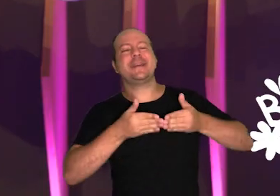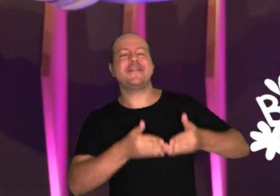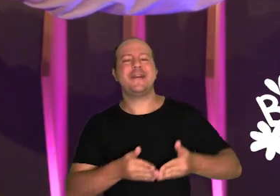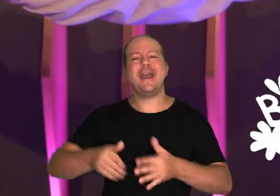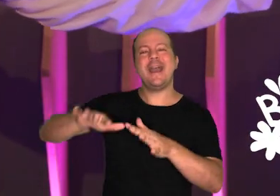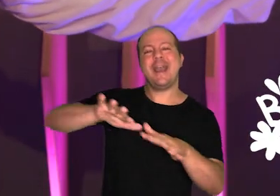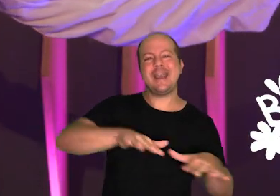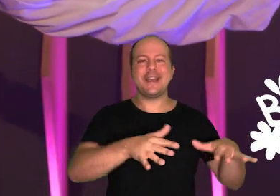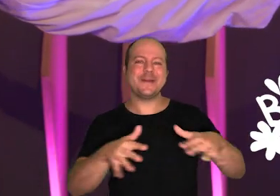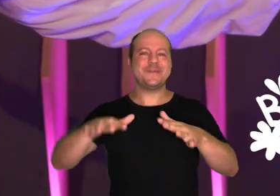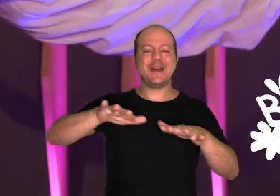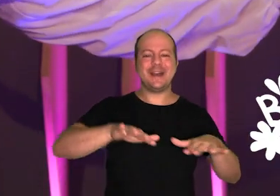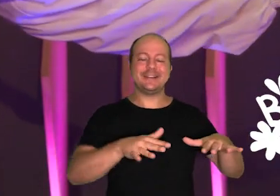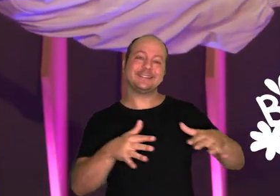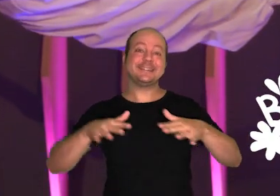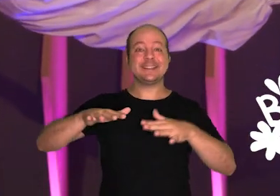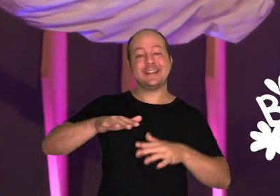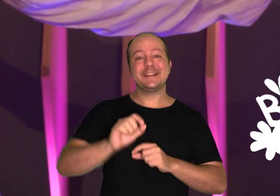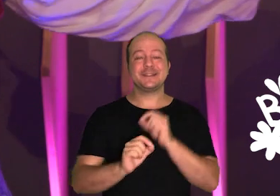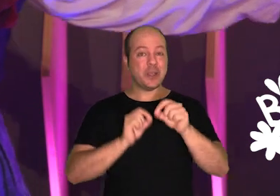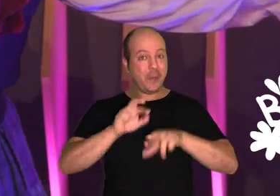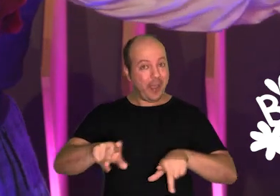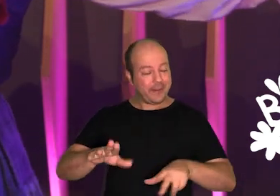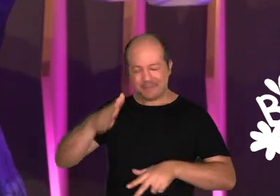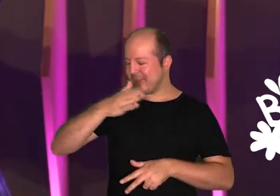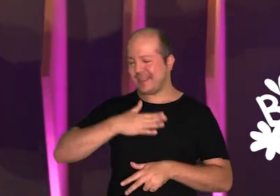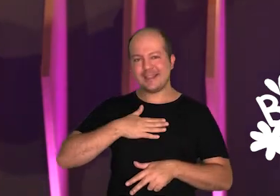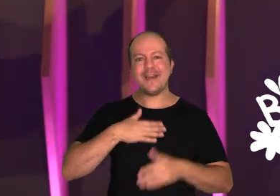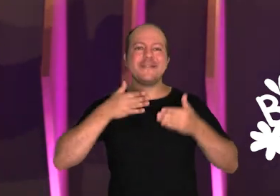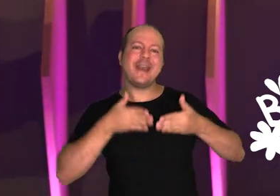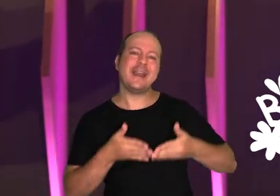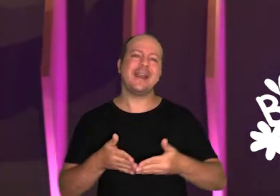quem me navega é o mar. Não sou eu